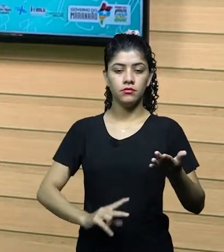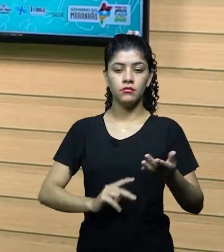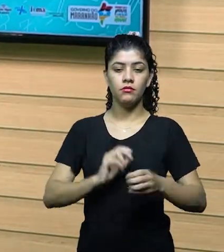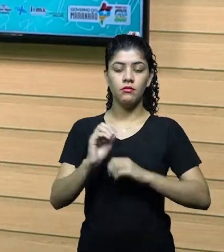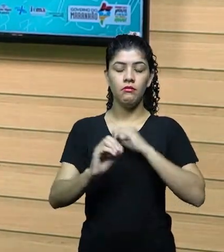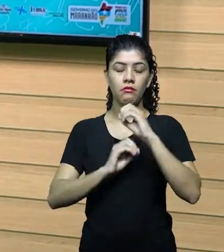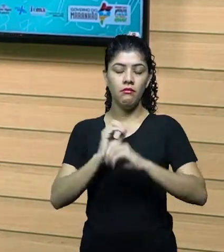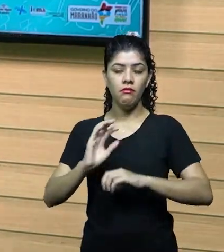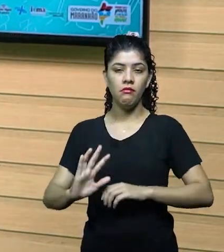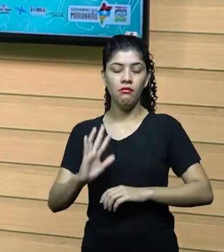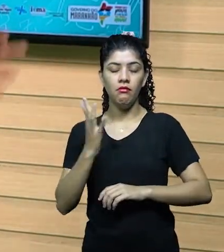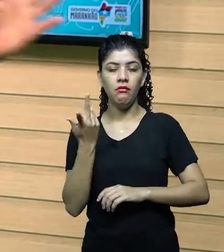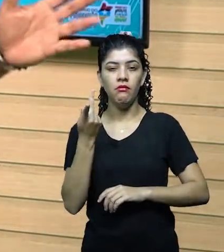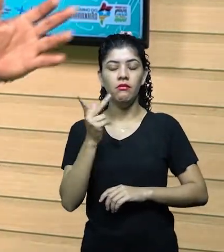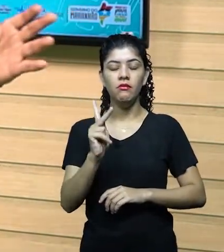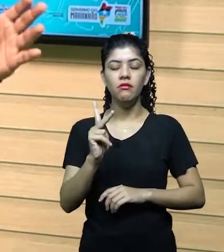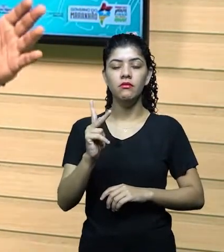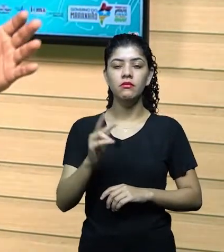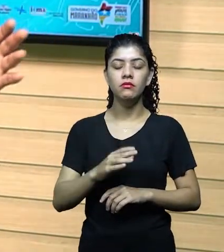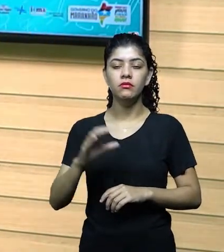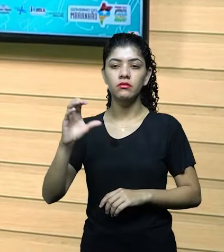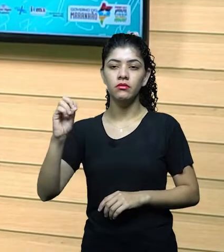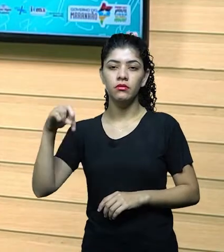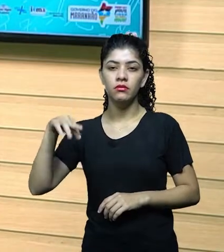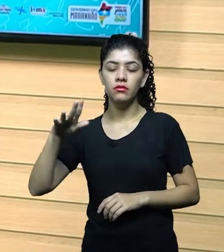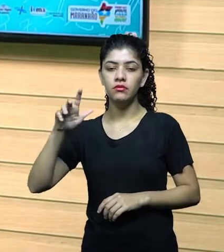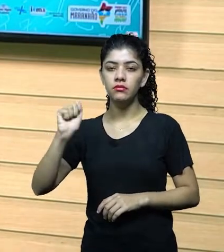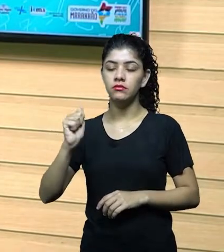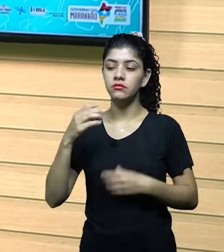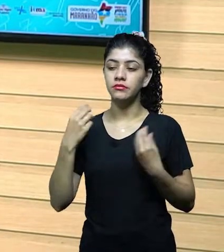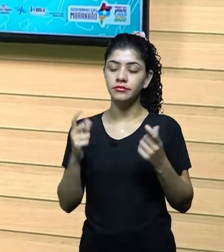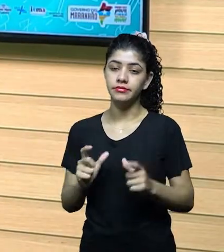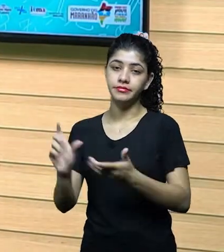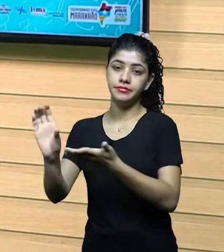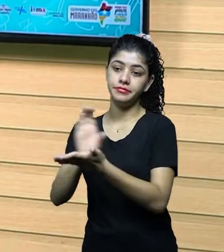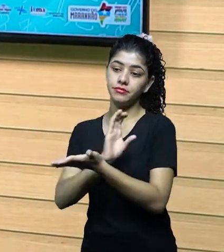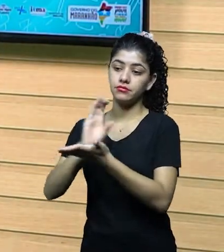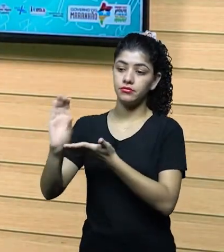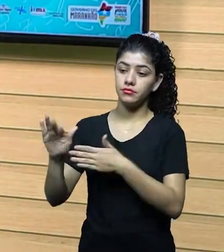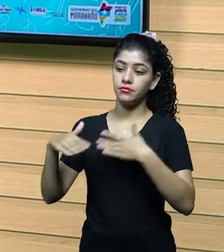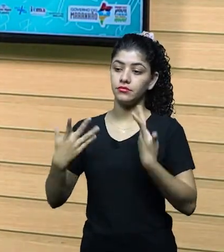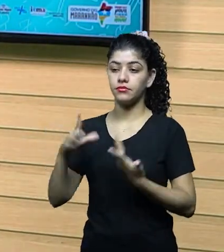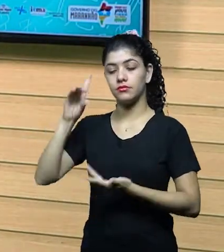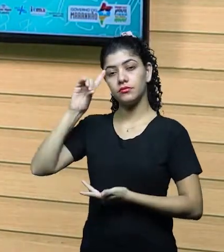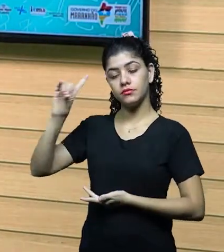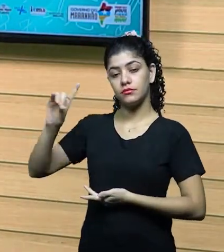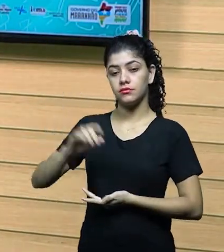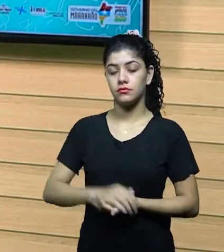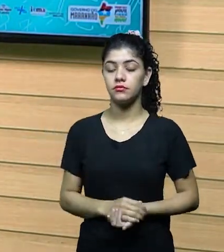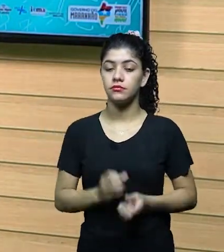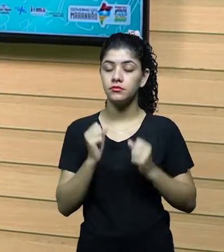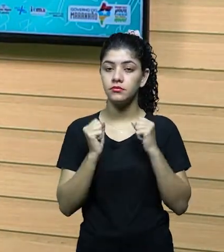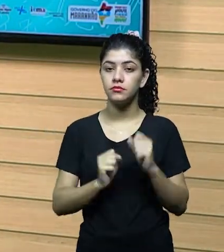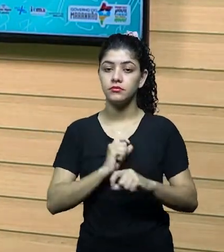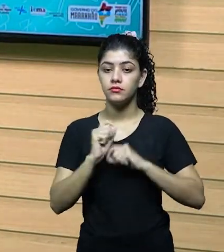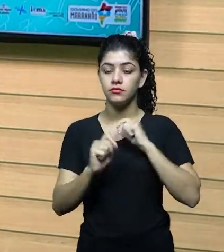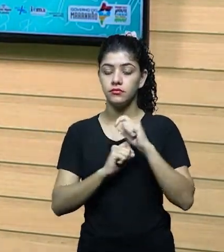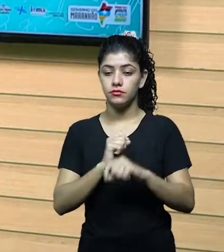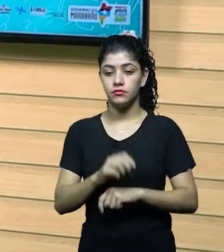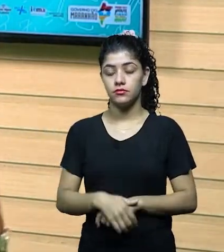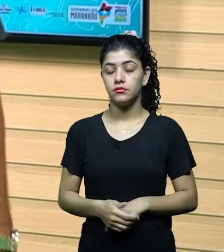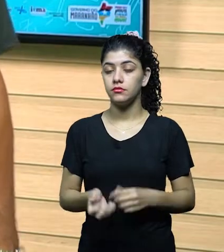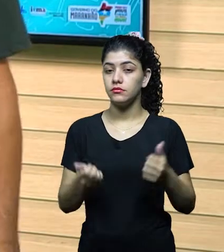da flutuação da sua conta, né? Aonde foi que entrou dinheiro, aonde foi que saiu, qual foi o dia. Você pode